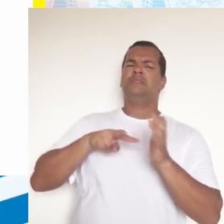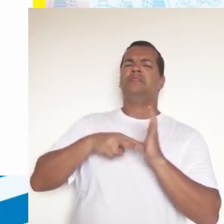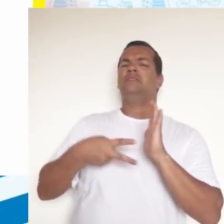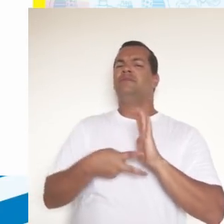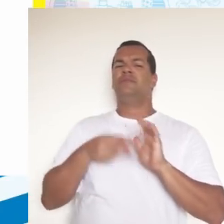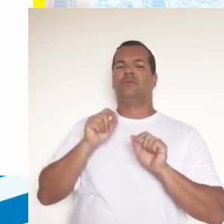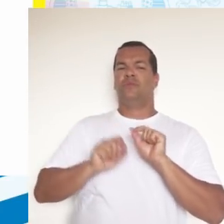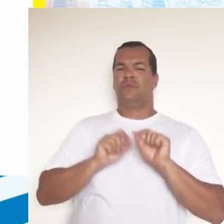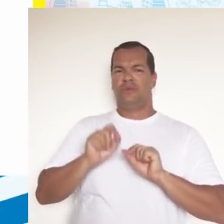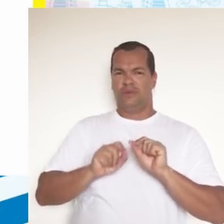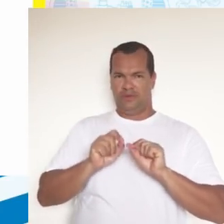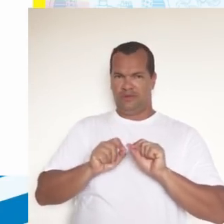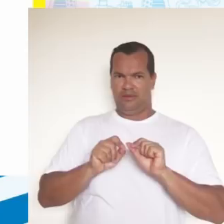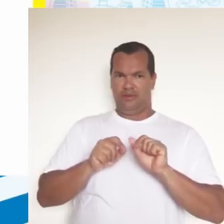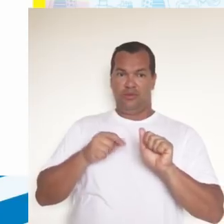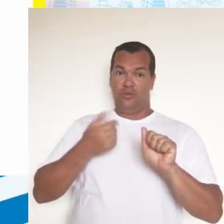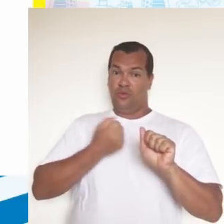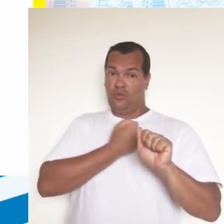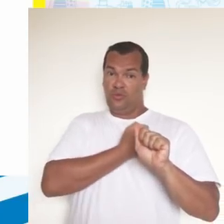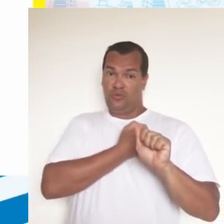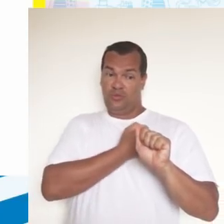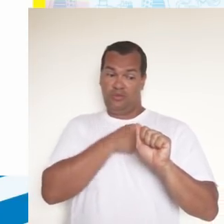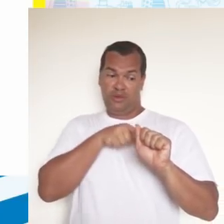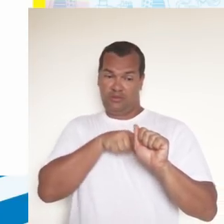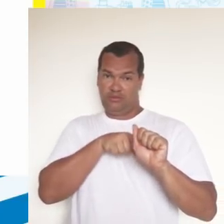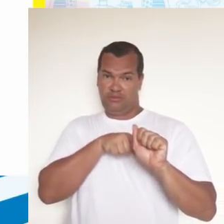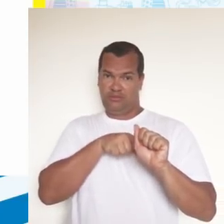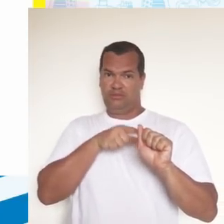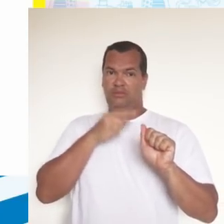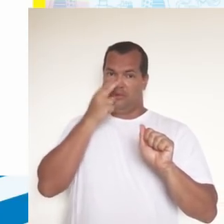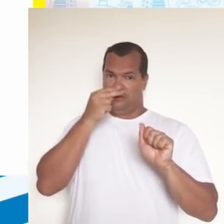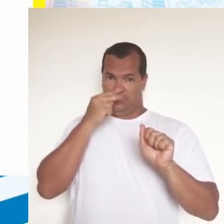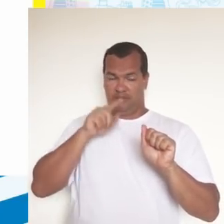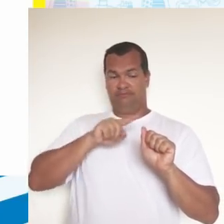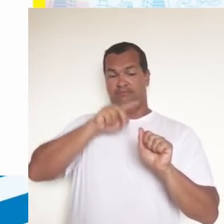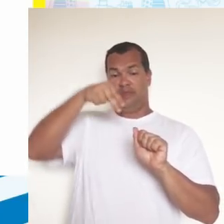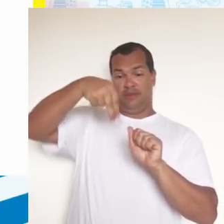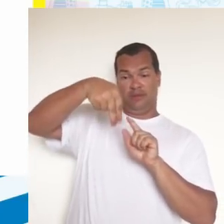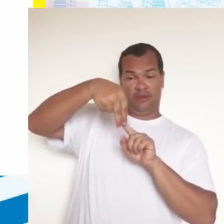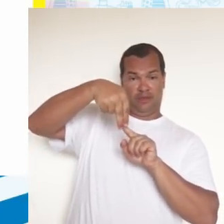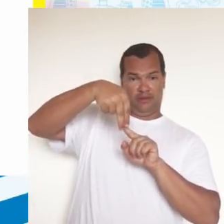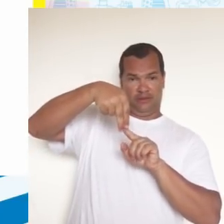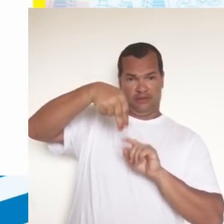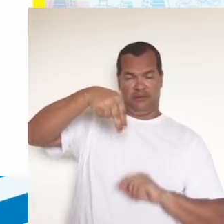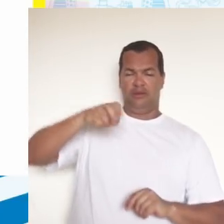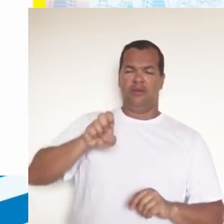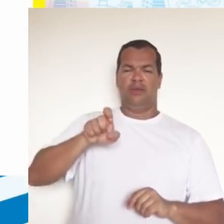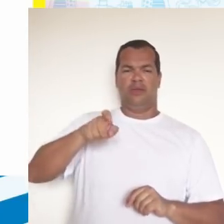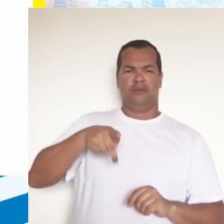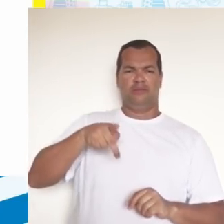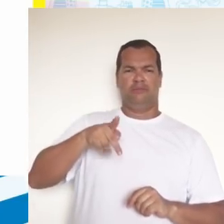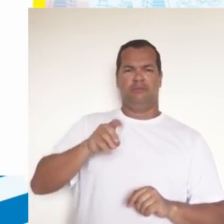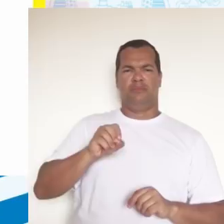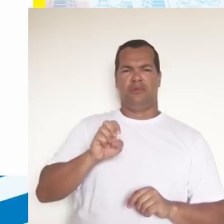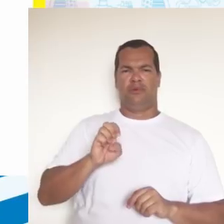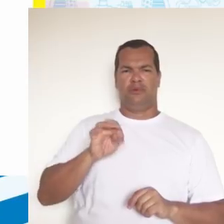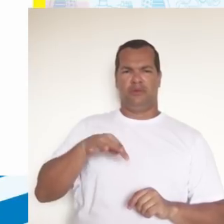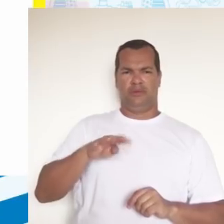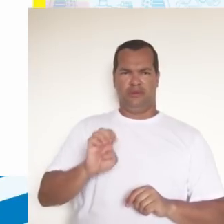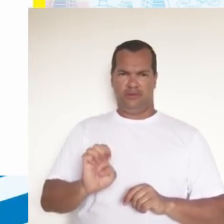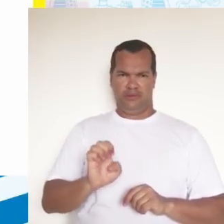A significa a base, enquanto que a letrinha N significa o expoente. Vejamos um